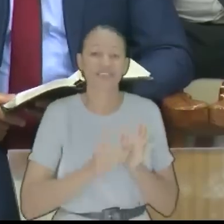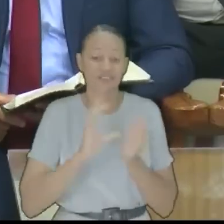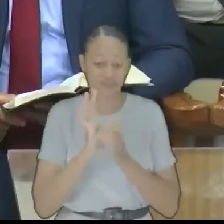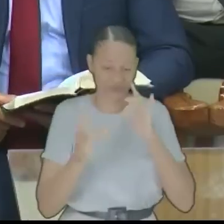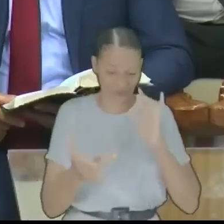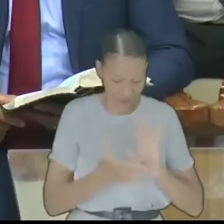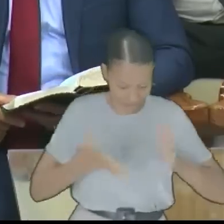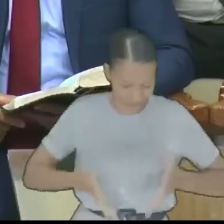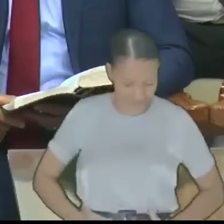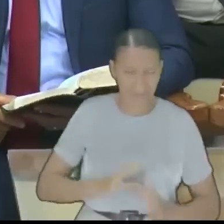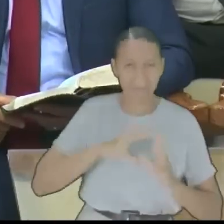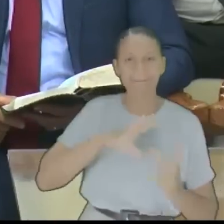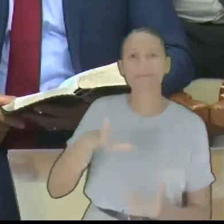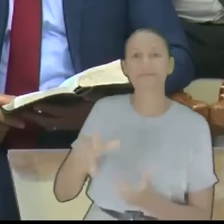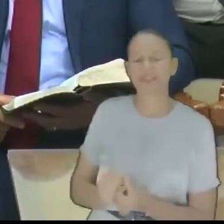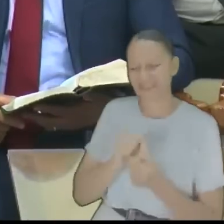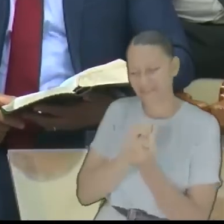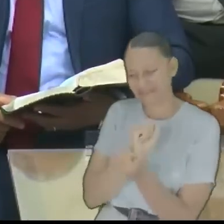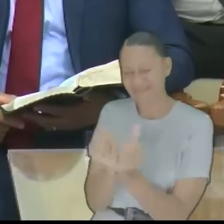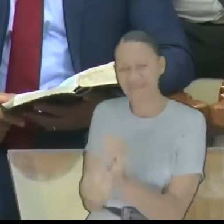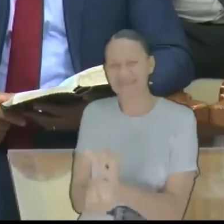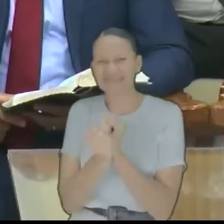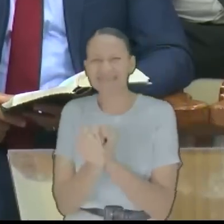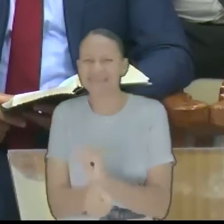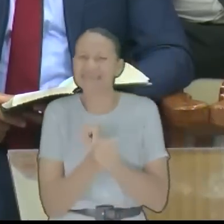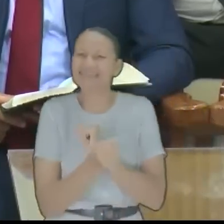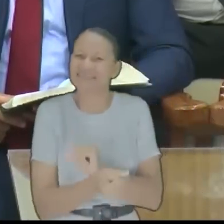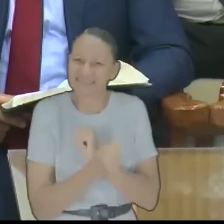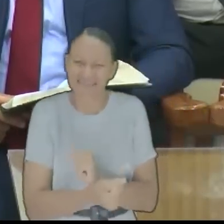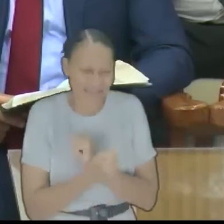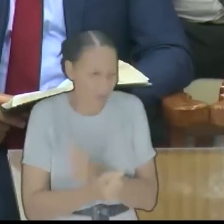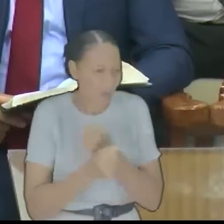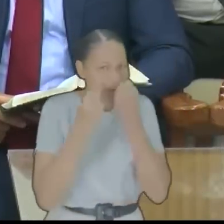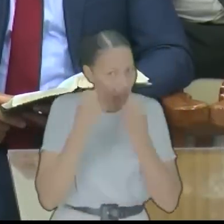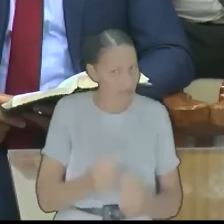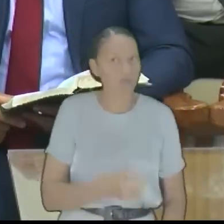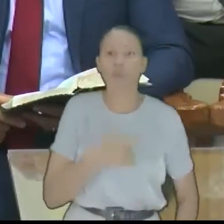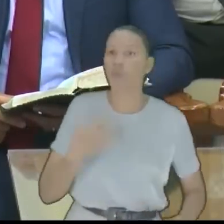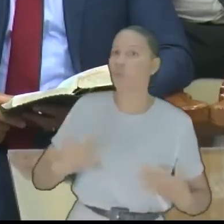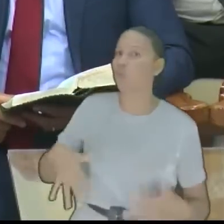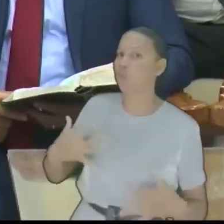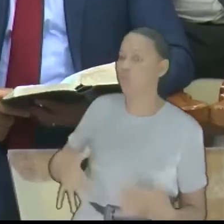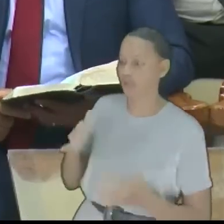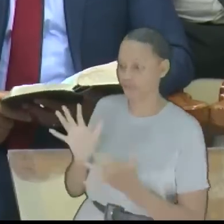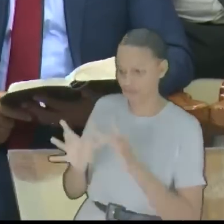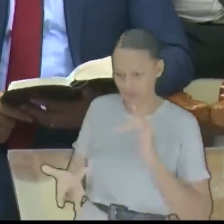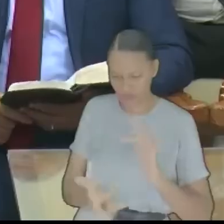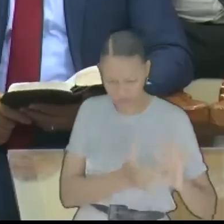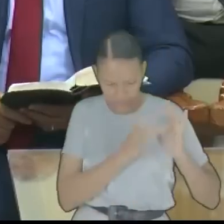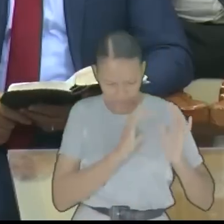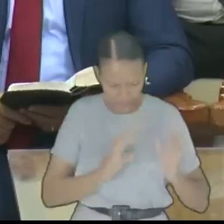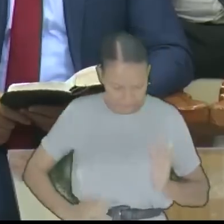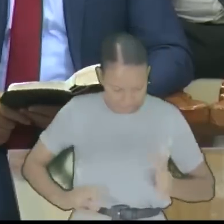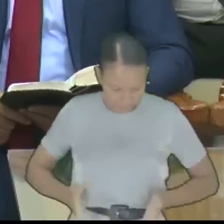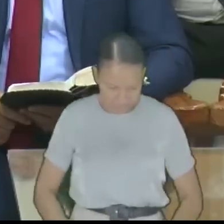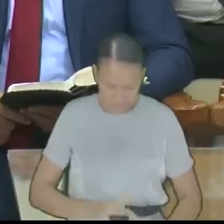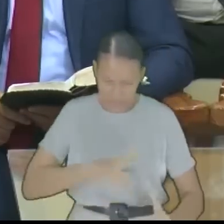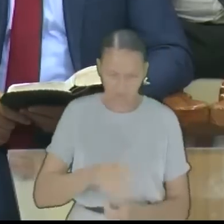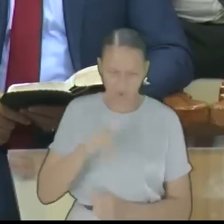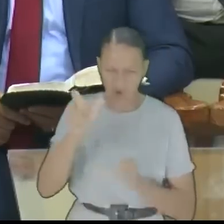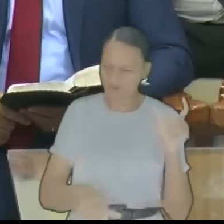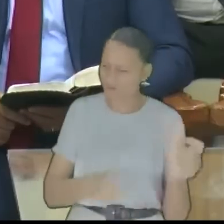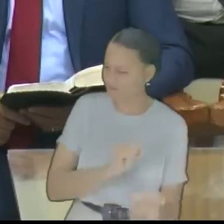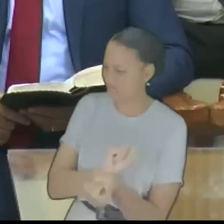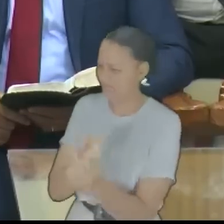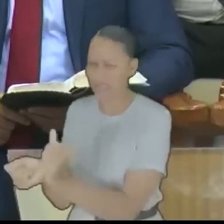Cristo vir à terra, a escravidão era terrível? Antes de Cristo vir à terra, os homens escravizavam uns aos